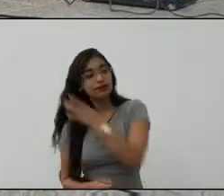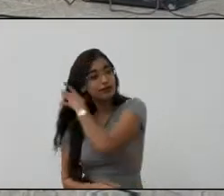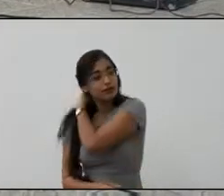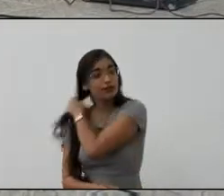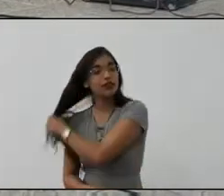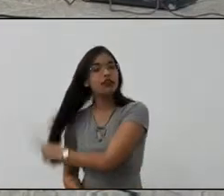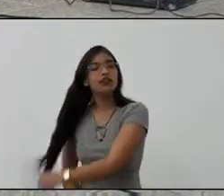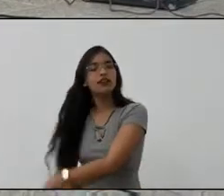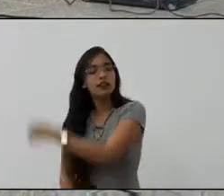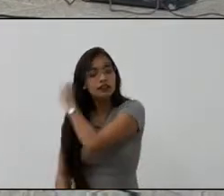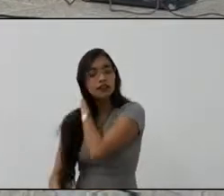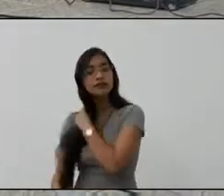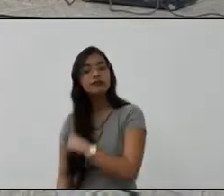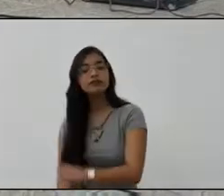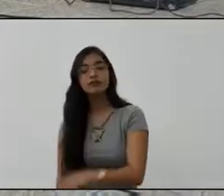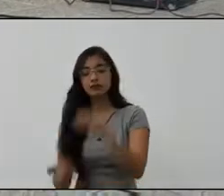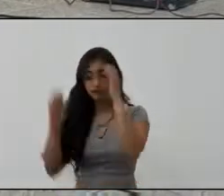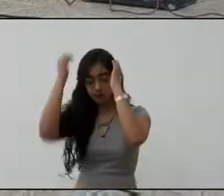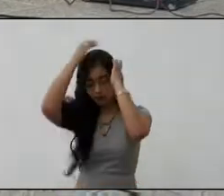nós estamos